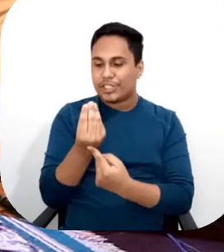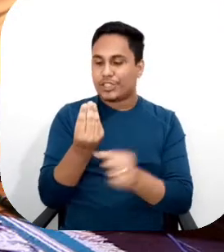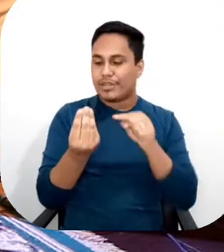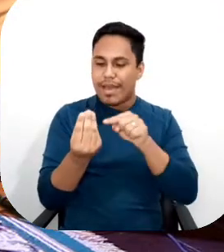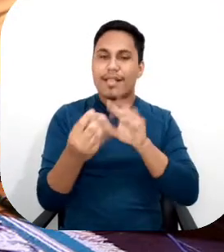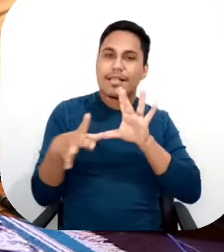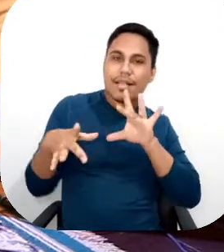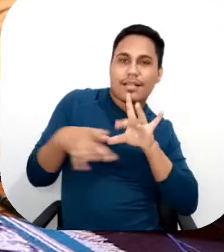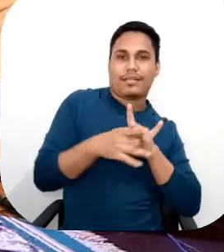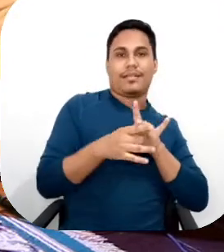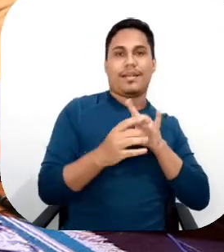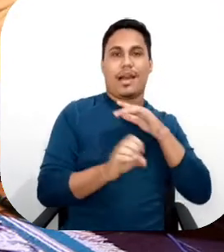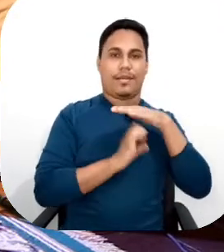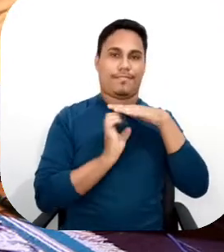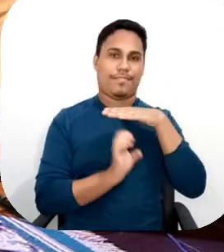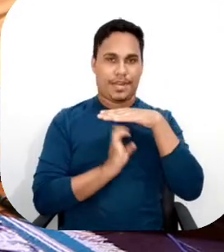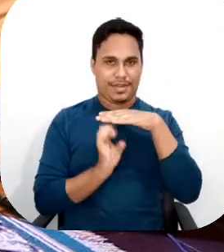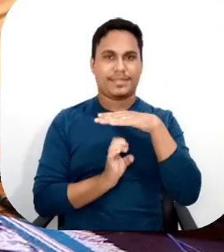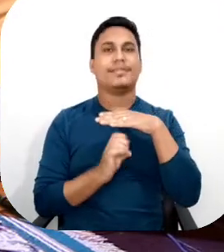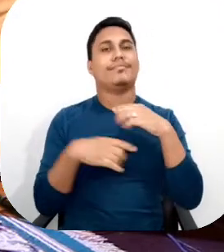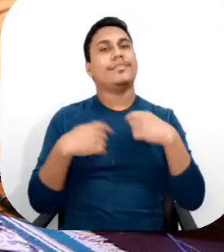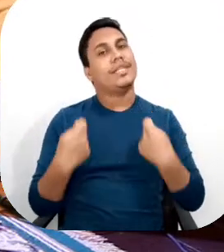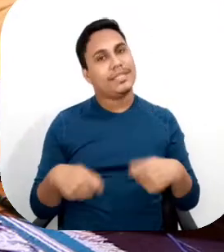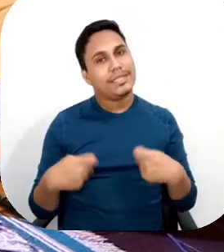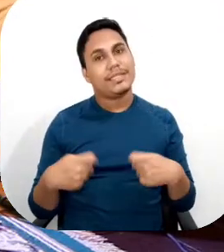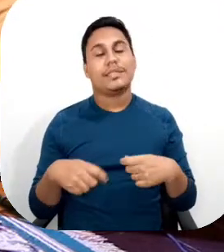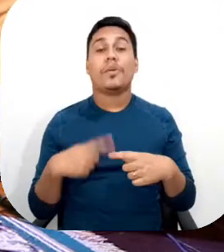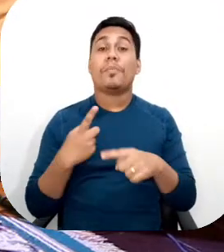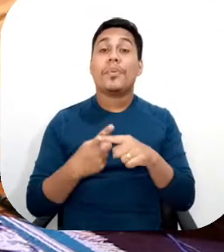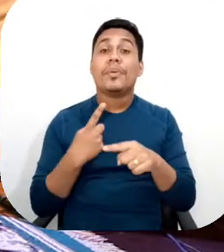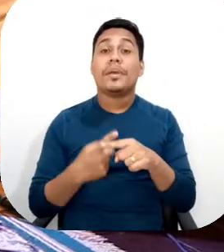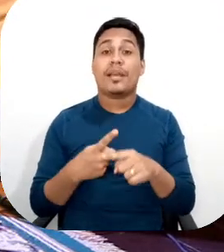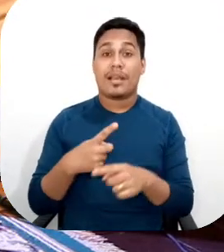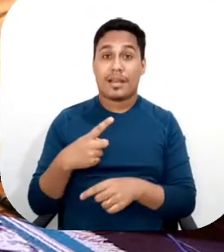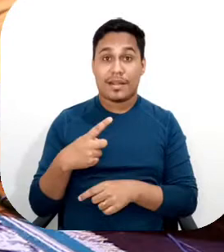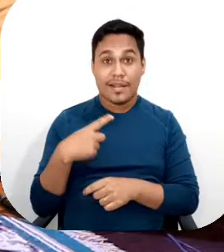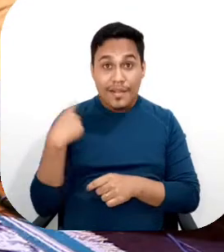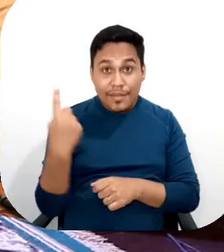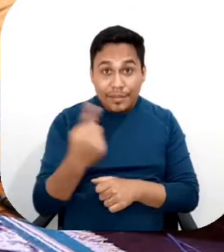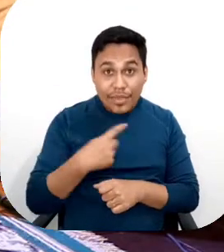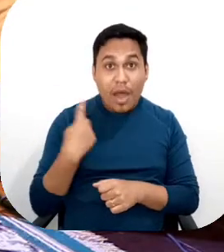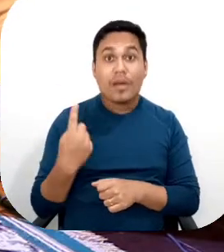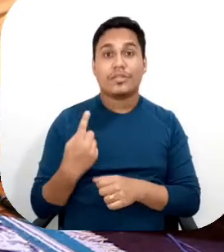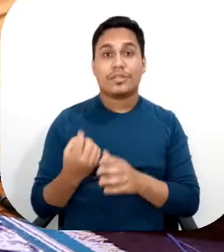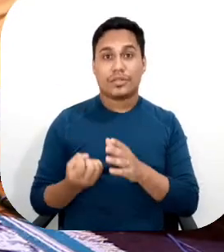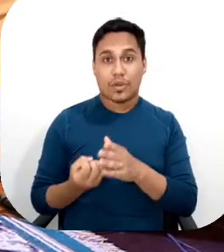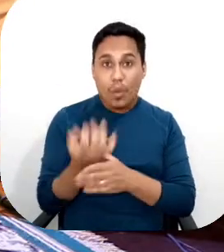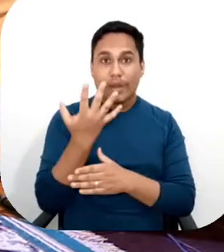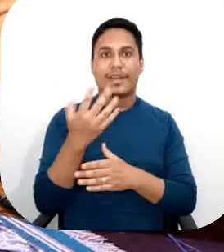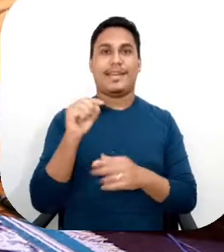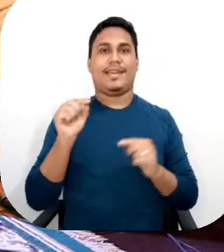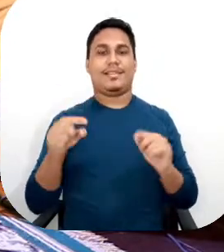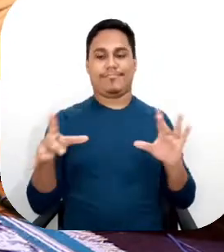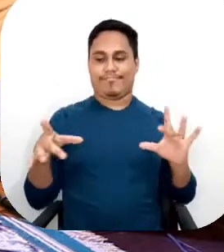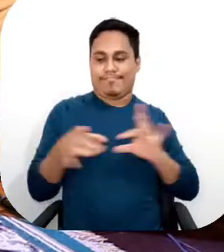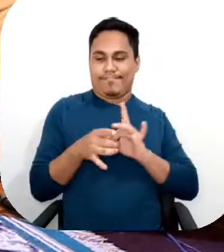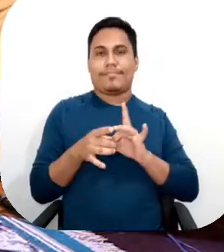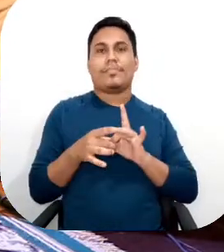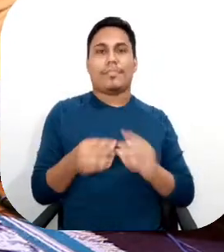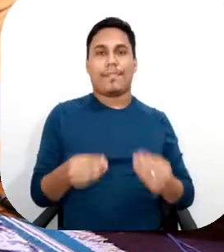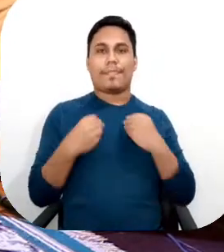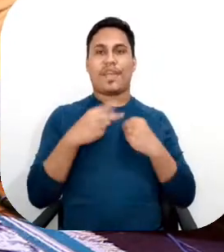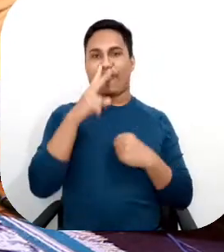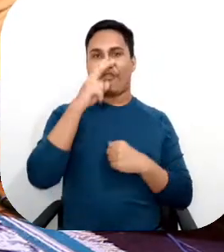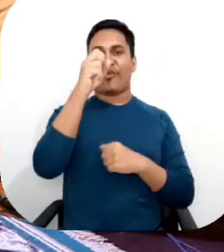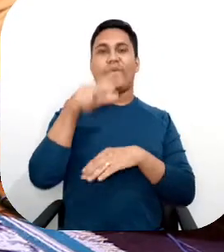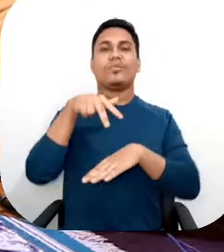um projeto de uma empresa, assim, né? Em certa medida, né? Porque aí a gente, a partir dessa construção, tem uma nova força para